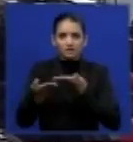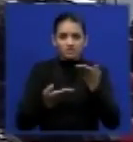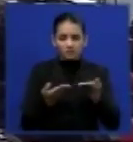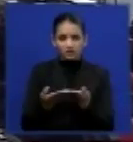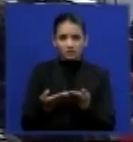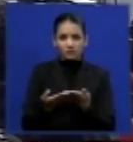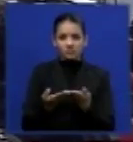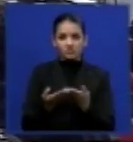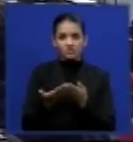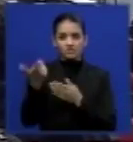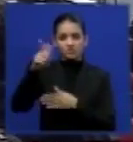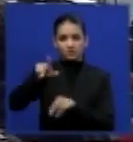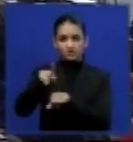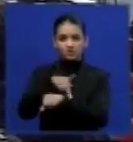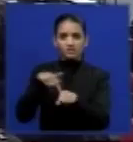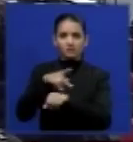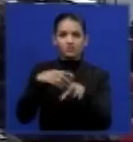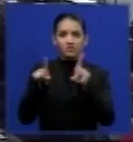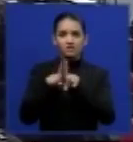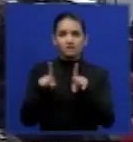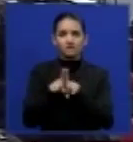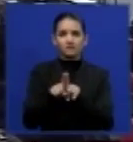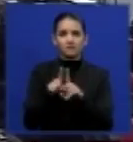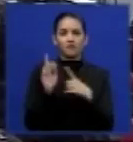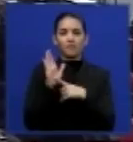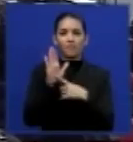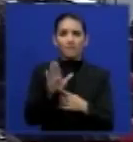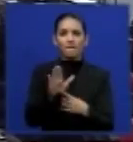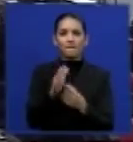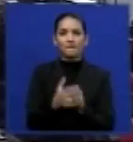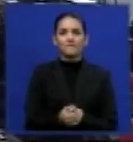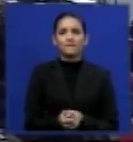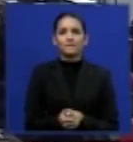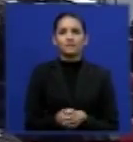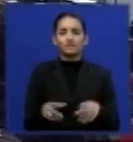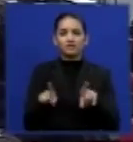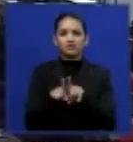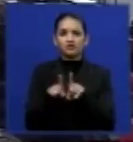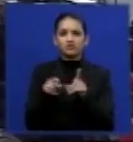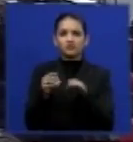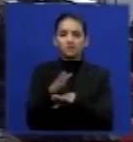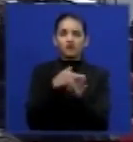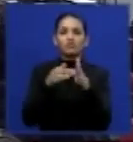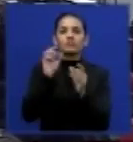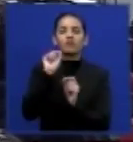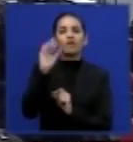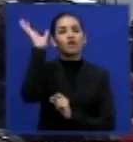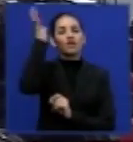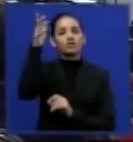exteriores o a fundamentação da medida adotada pelo Brasil